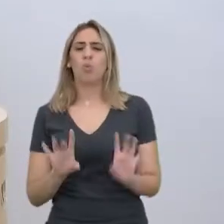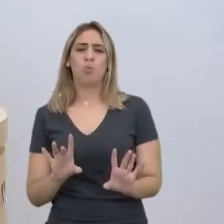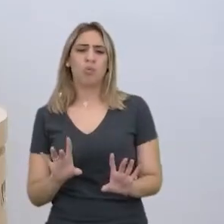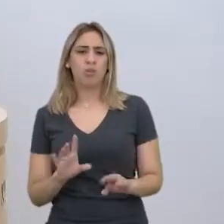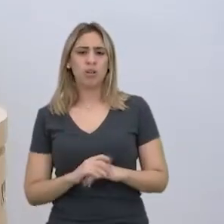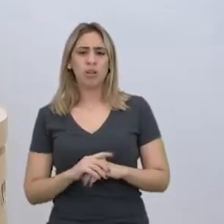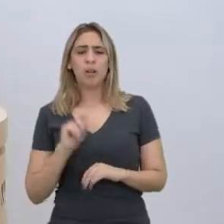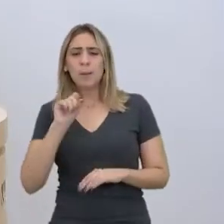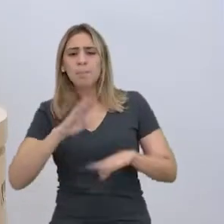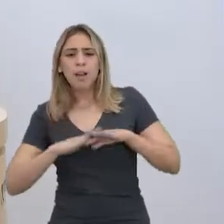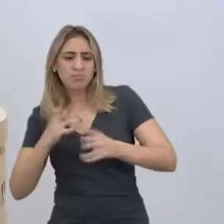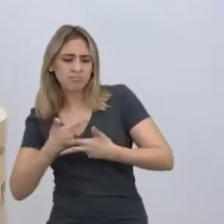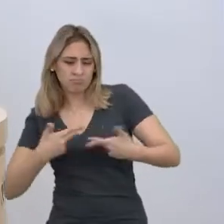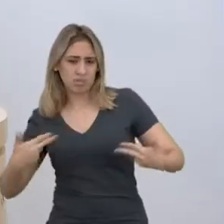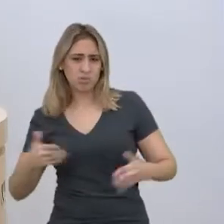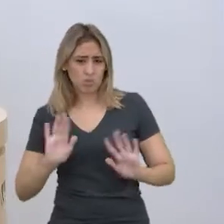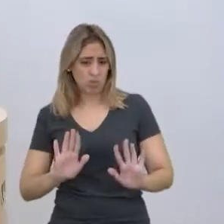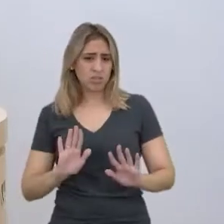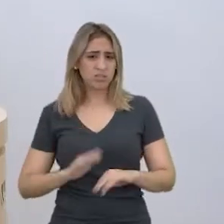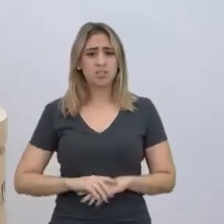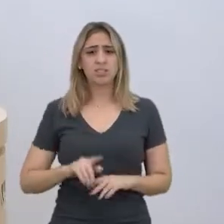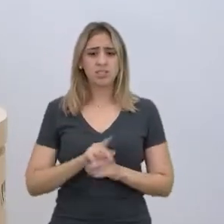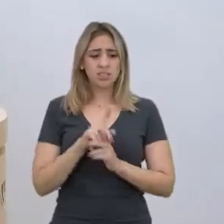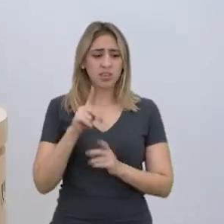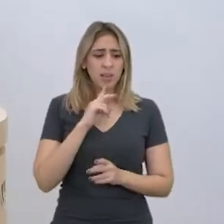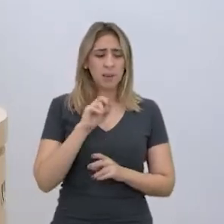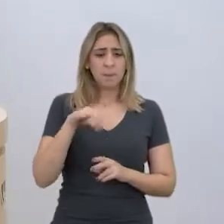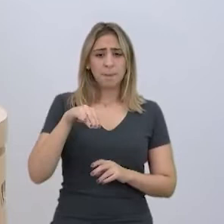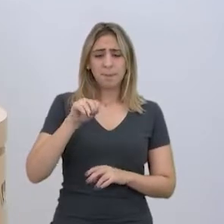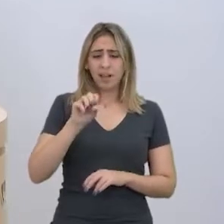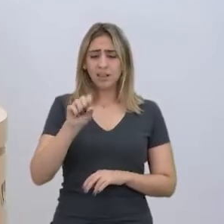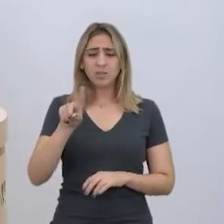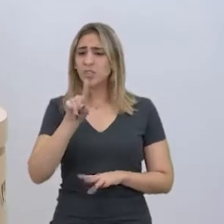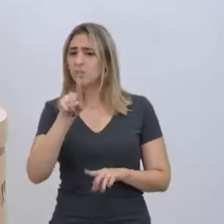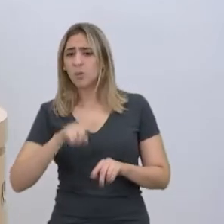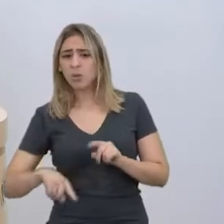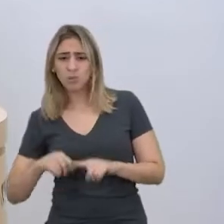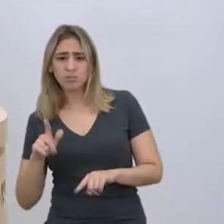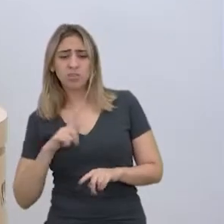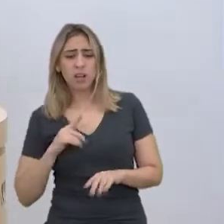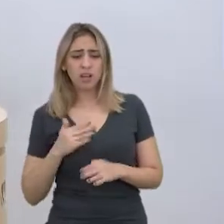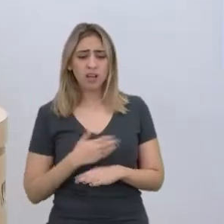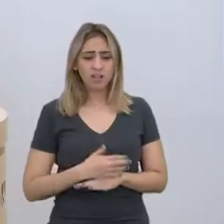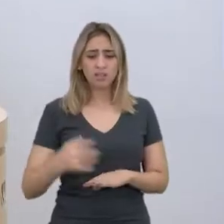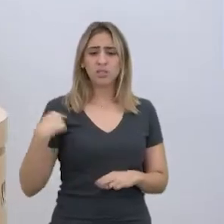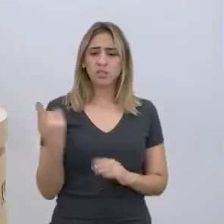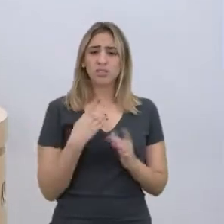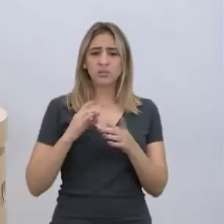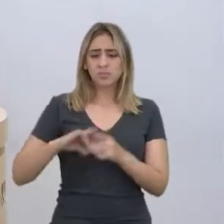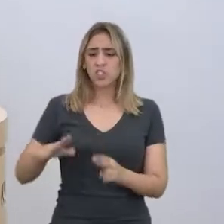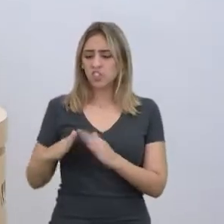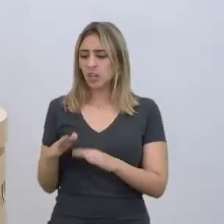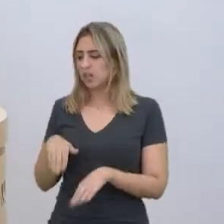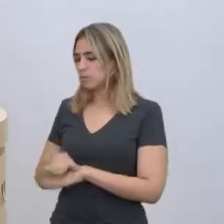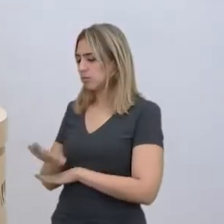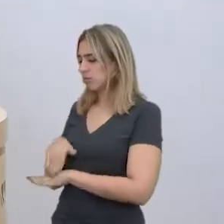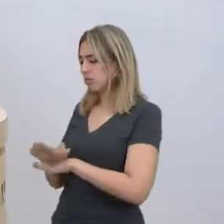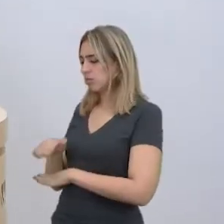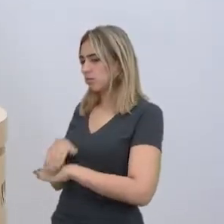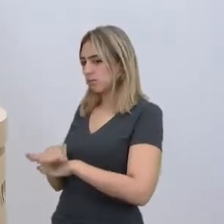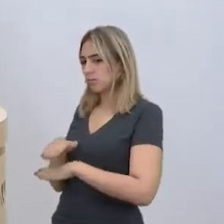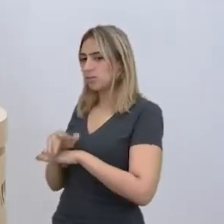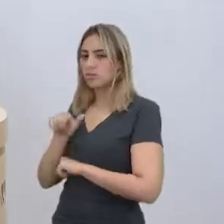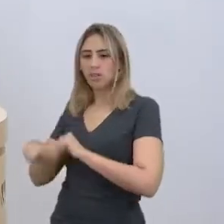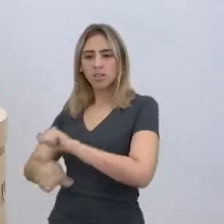E mais do que isso, a cultura de massa não é só sobre esses produtos que meio que a gente deixa em casa guardado ou que a gente